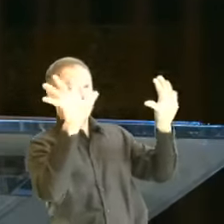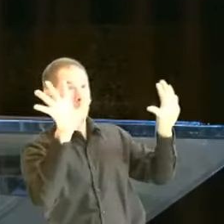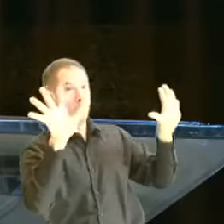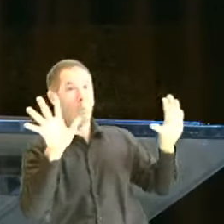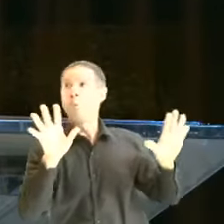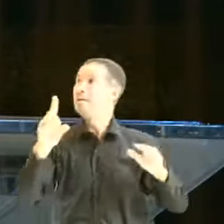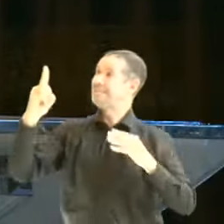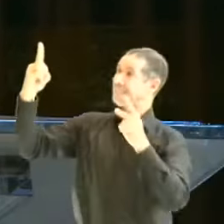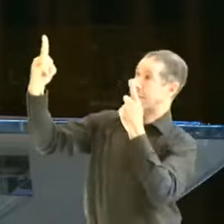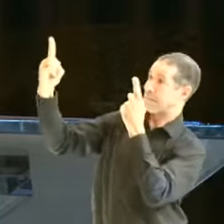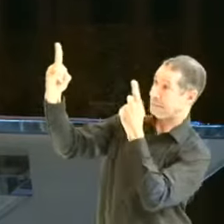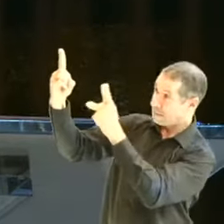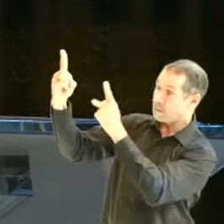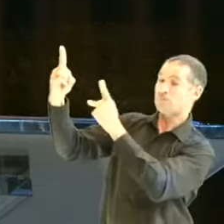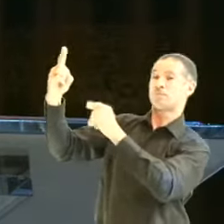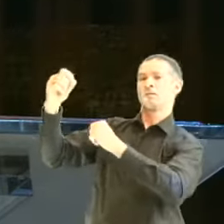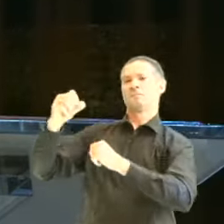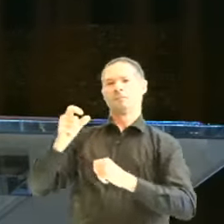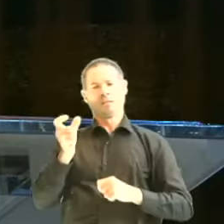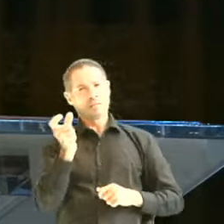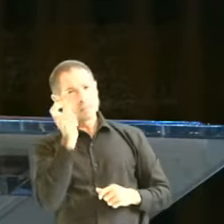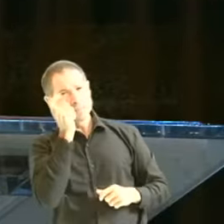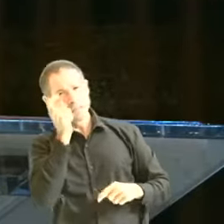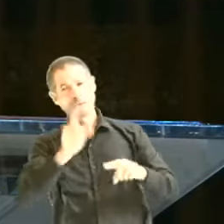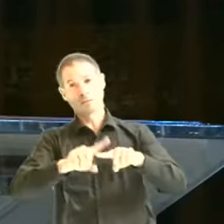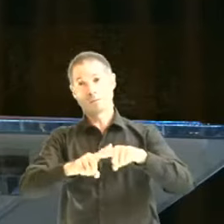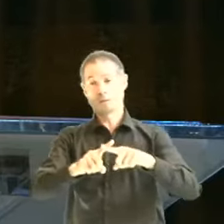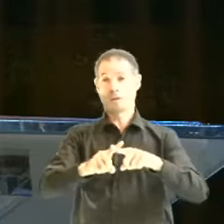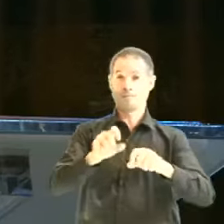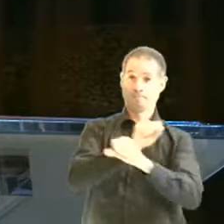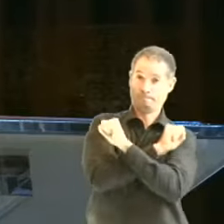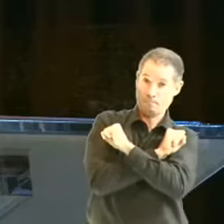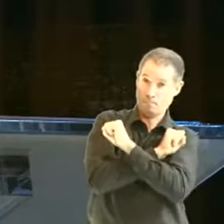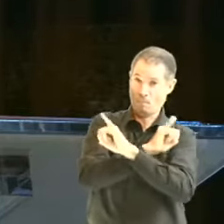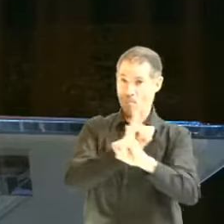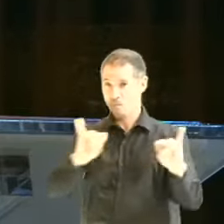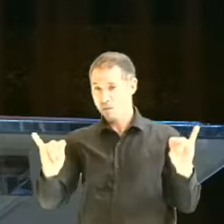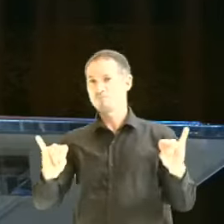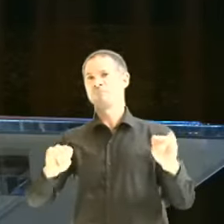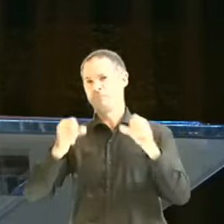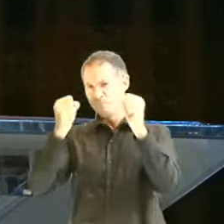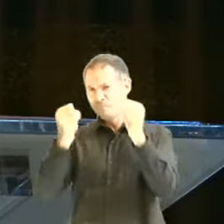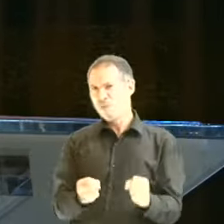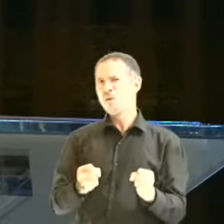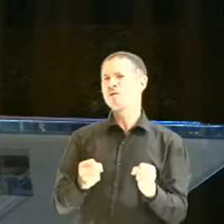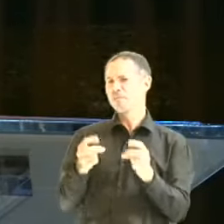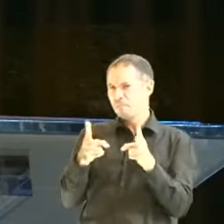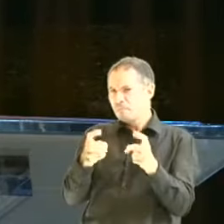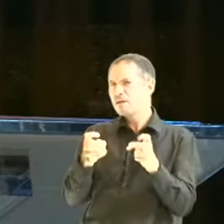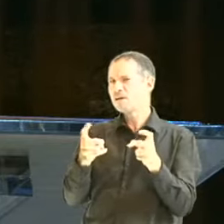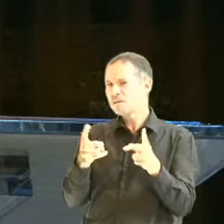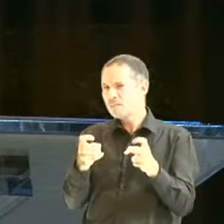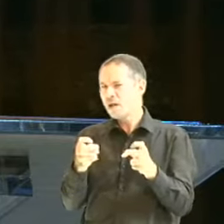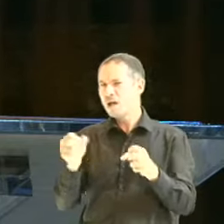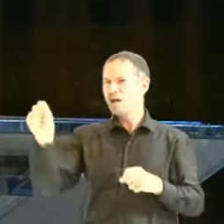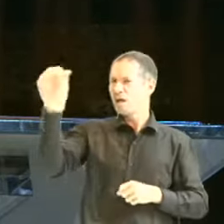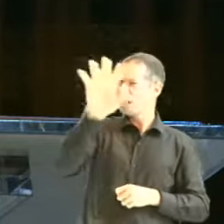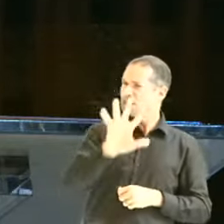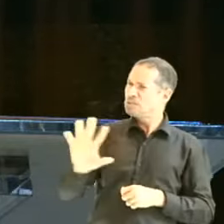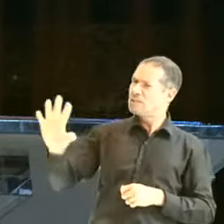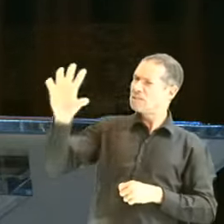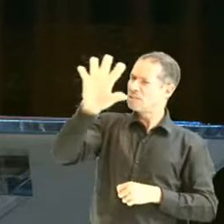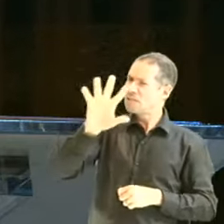resplandecia a glória de Deus. E é interessante porque Abacuque pode perceber que as cenas